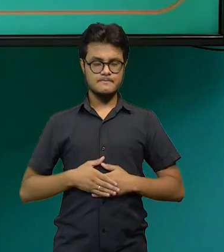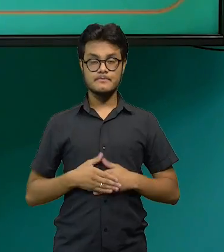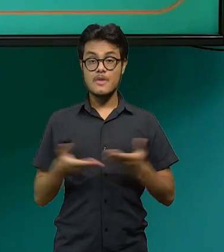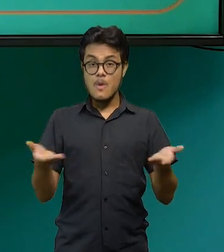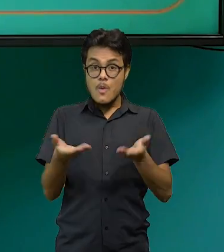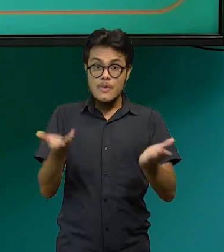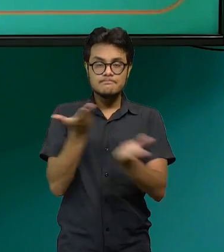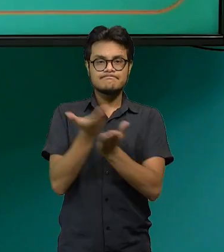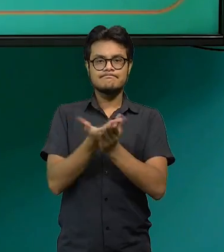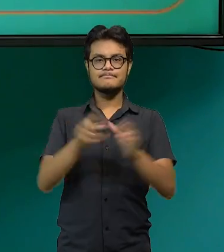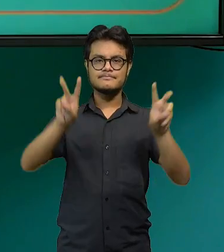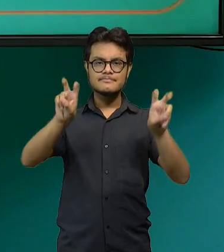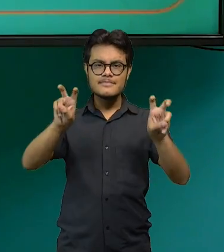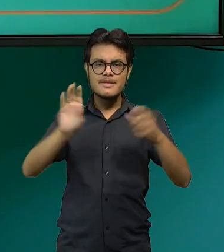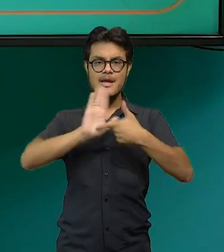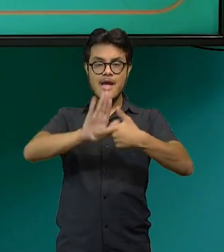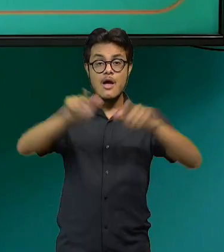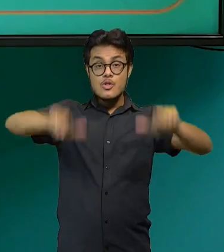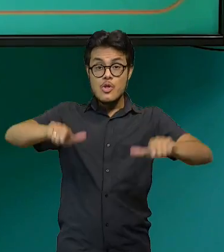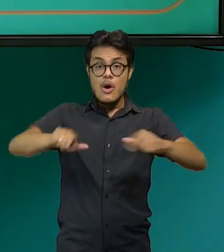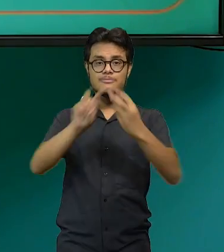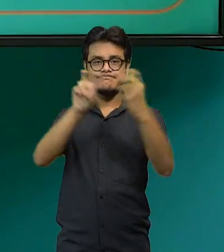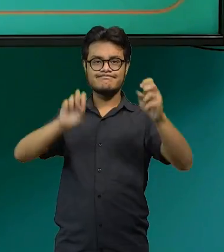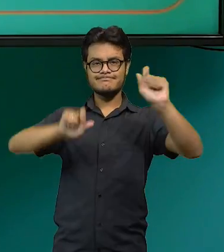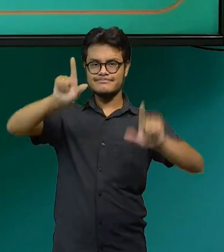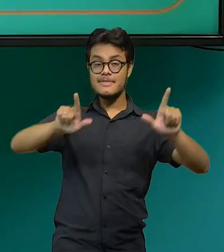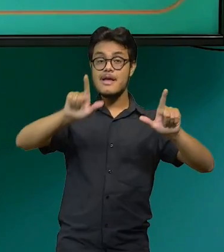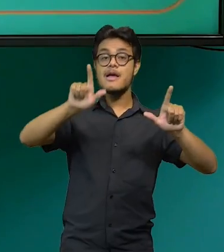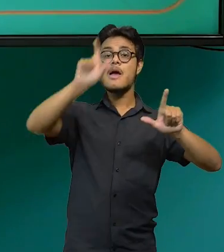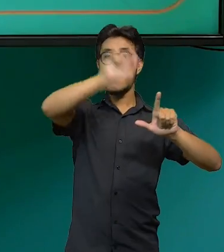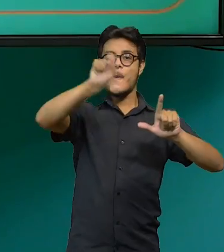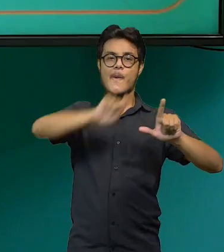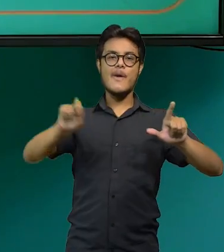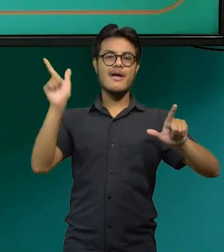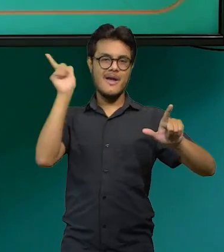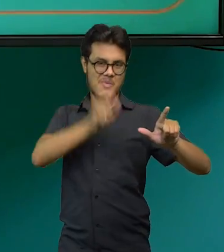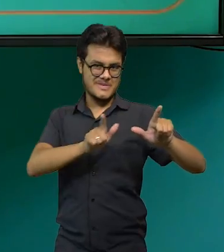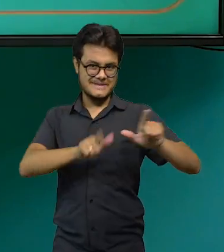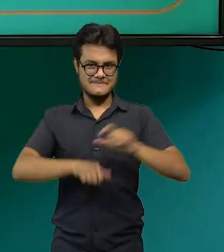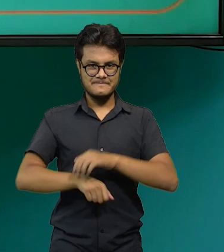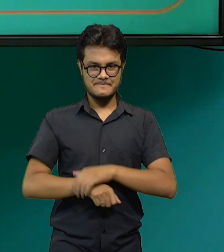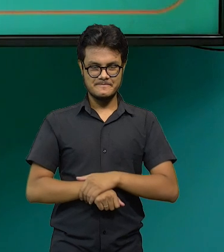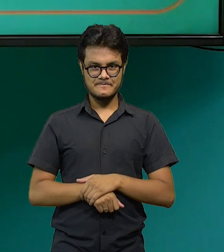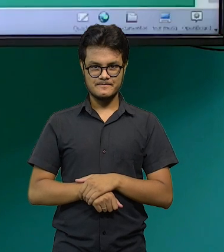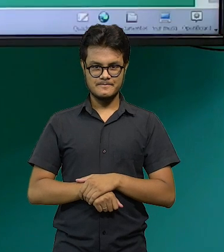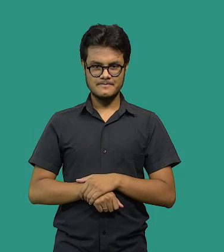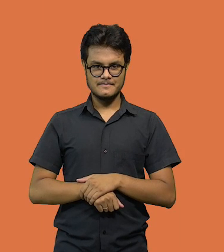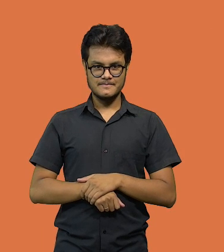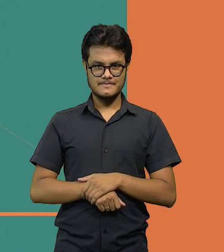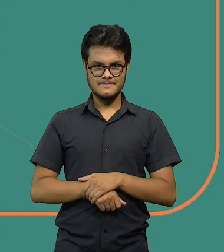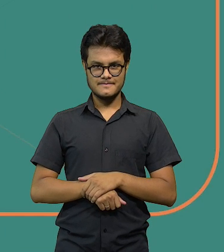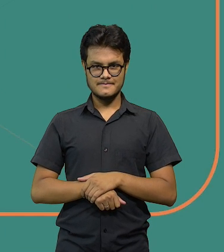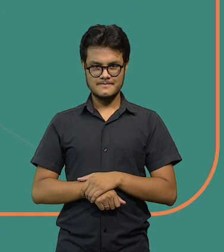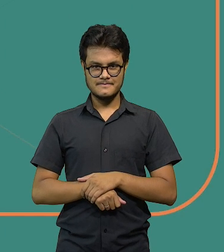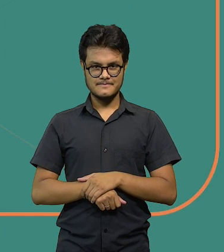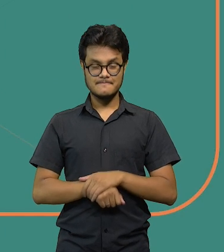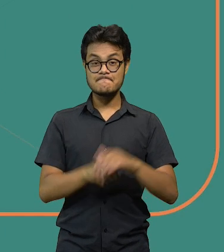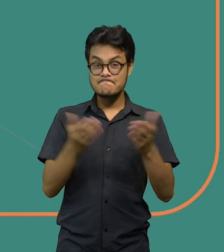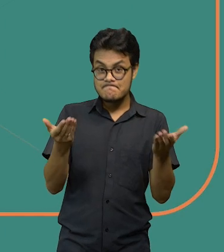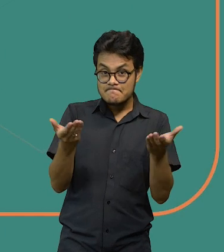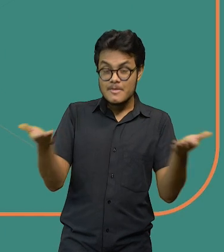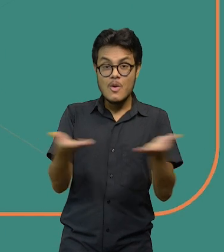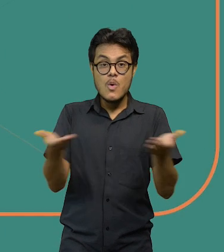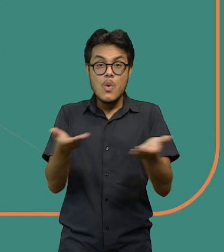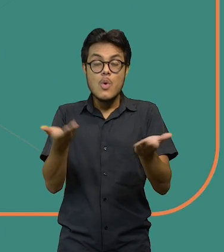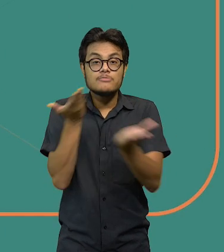nossa aula está sendo no estúdio de TV. E a gente vai usar aqui uma TV interativa para nossas anotações. E a